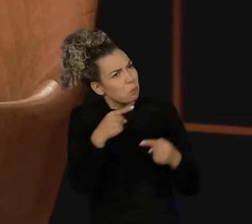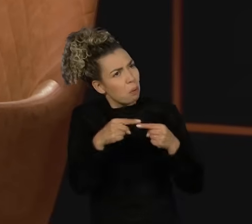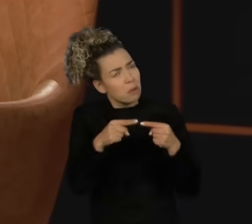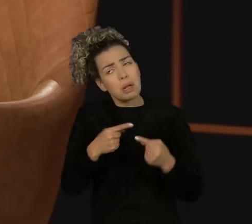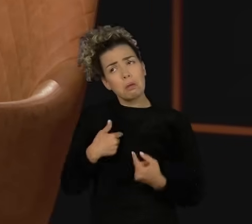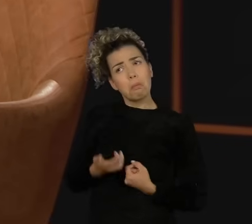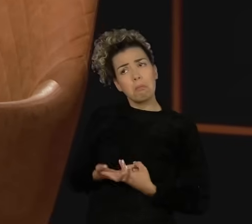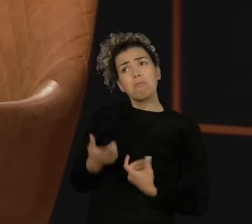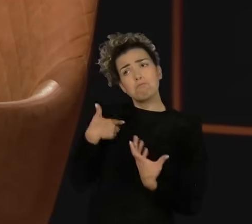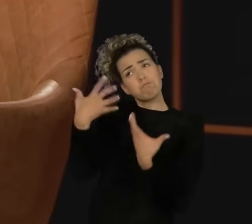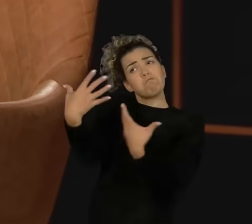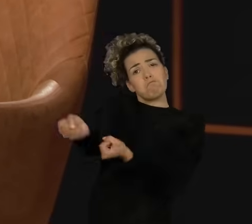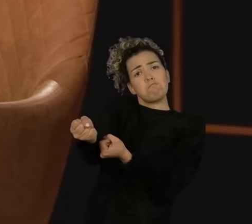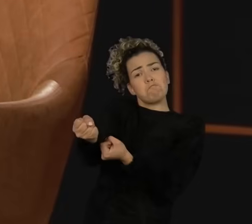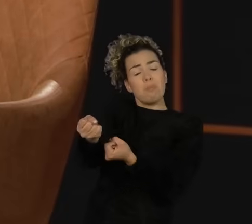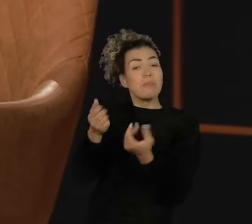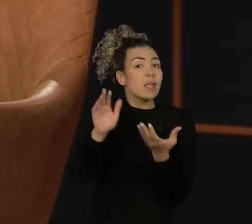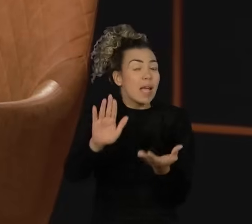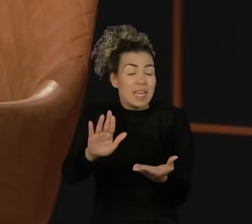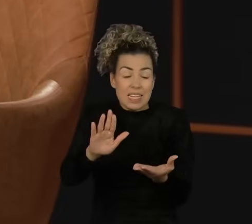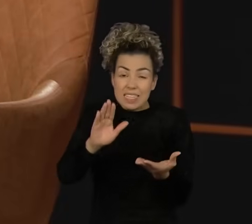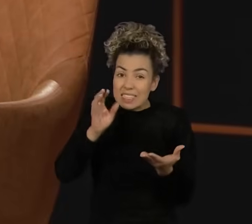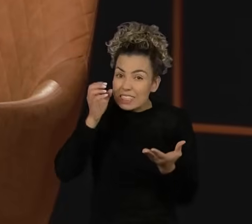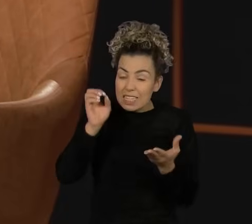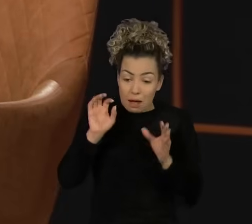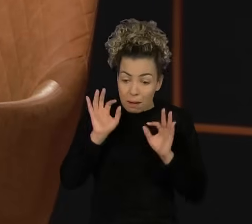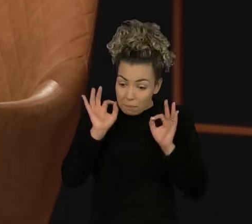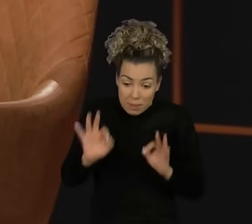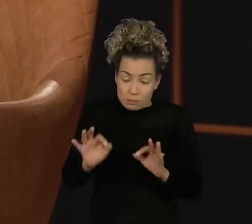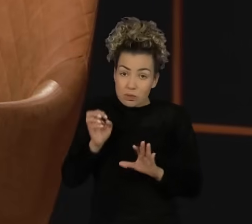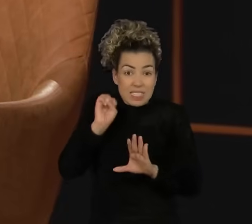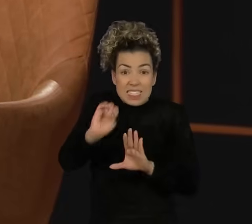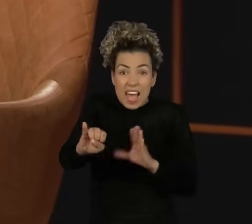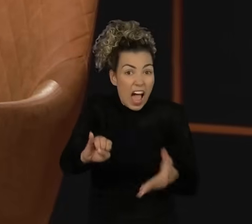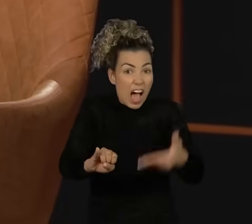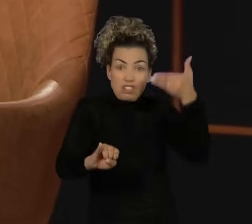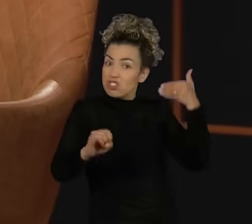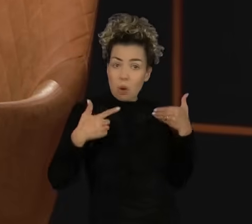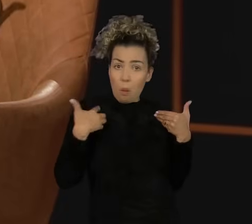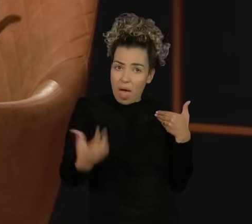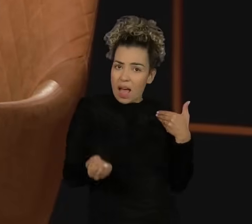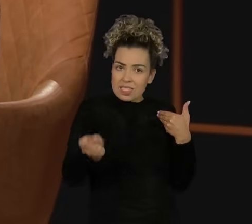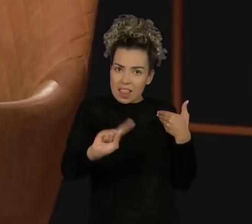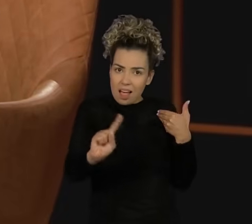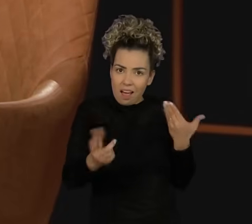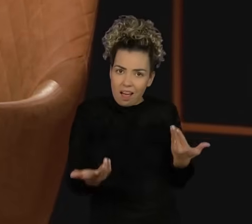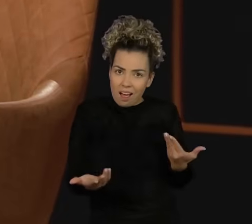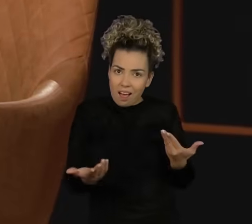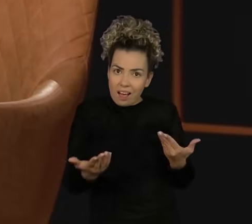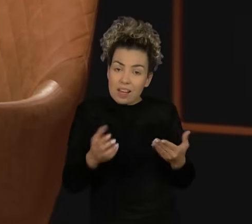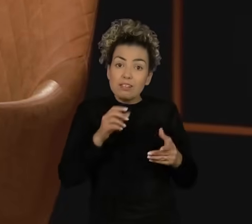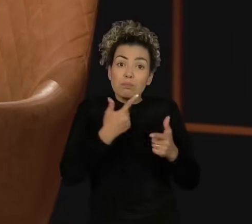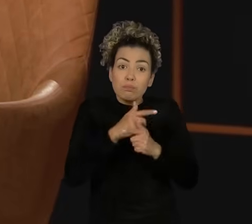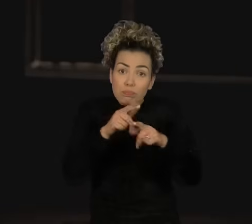topo. E, curiosamente, eu não teria topado ir fazer o teste, como eu não estava fazendo mais testes, se eu não tivesse tido essa conversa com a minha